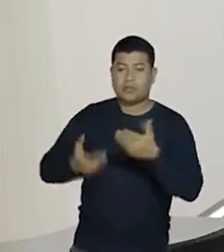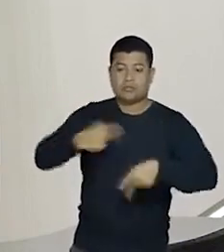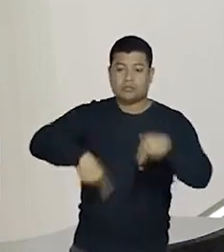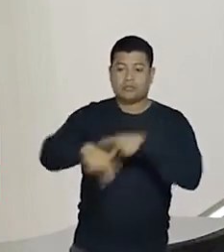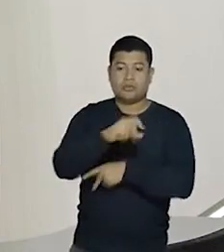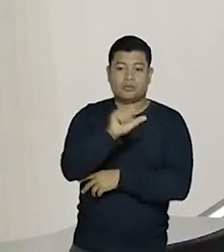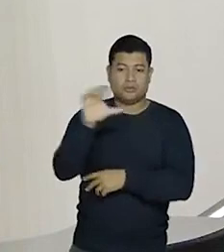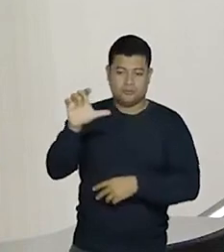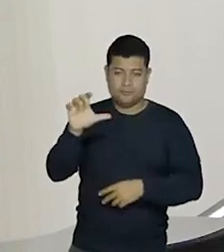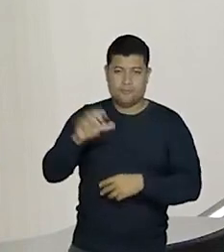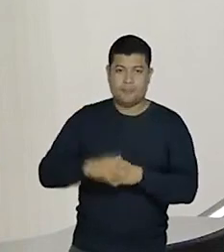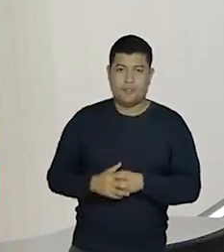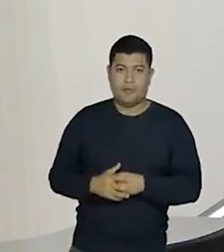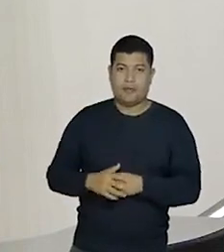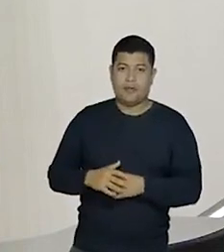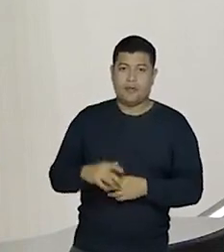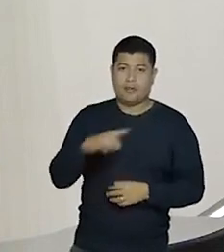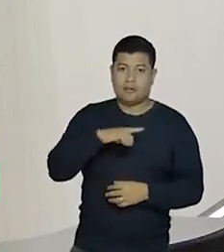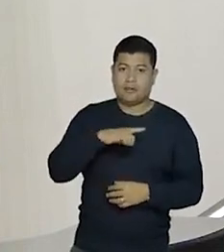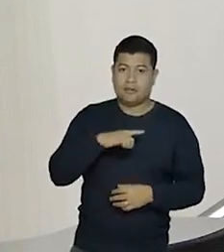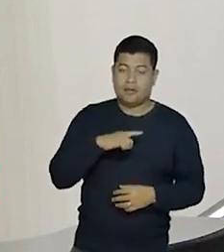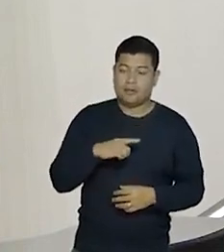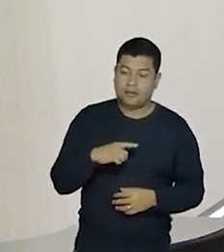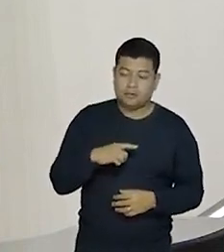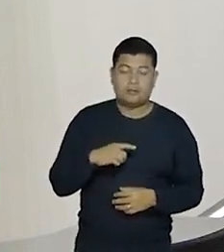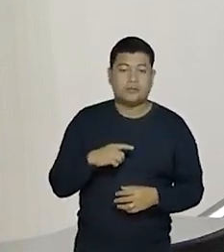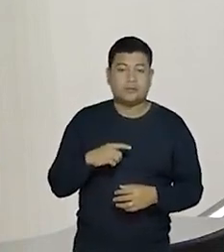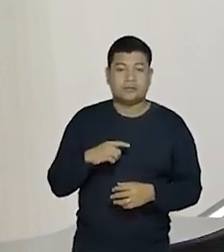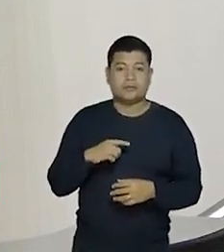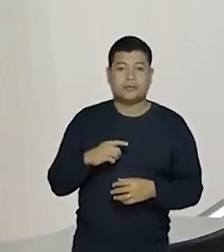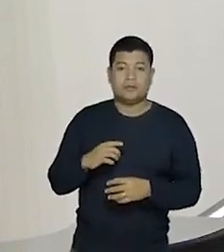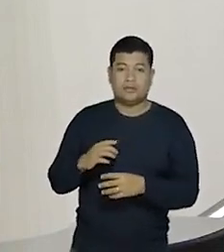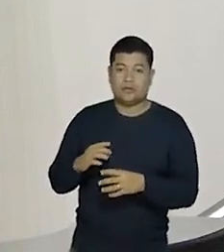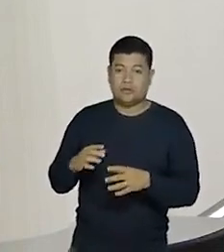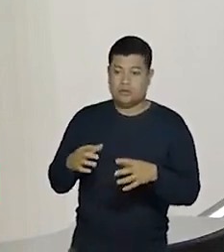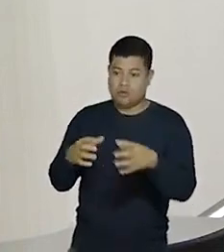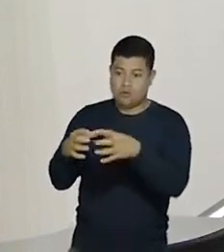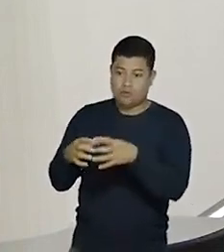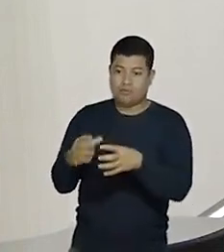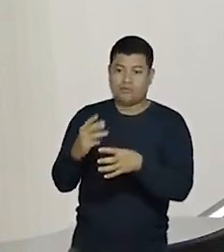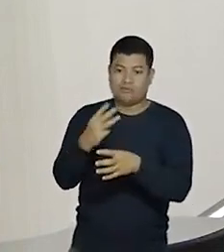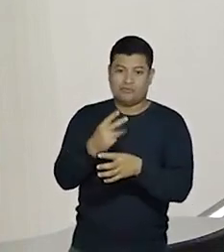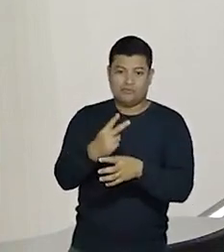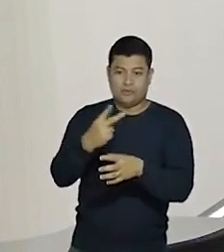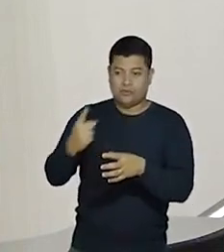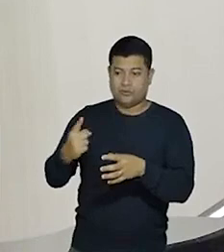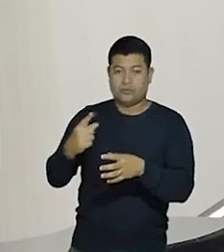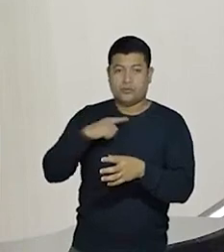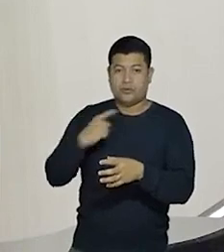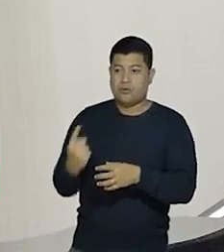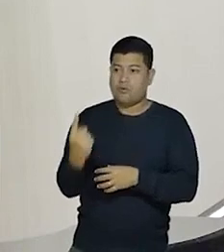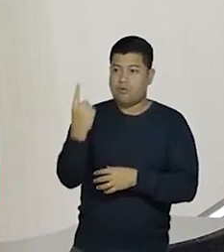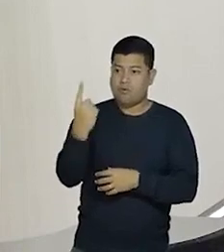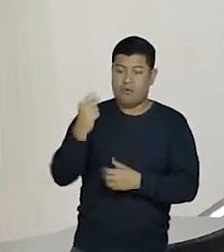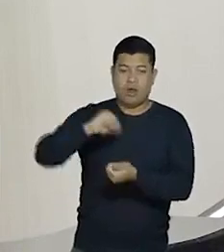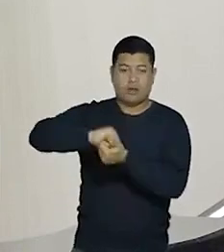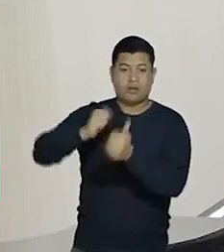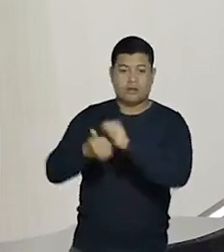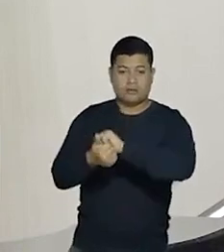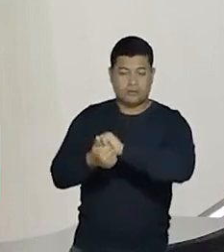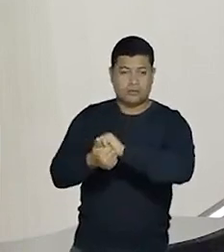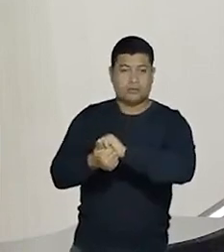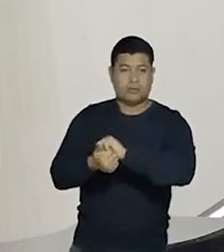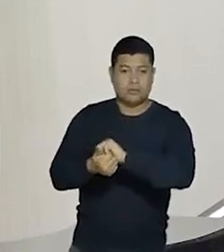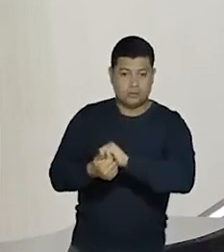dentre essas 21 recebeu um veículo adaptado para o transporte de pacientes com